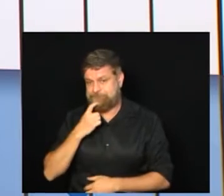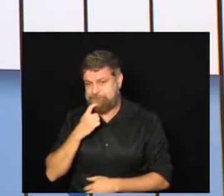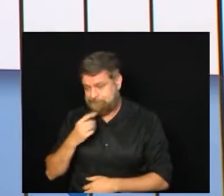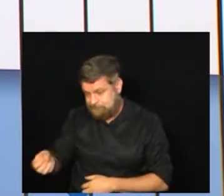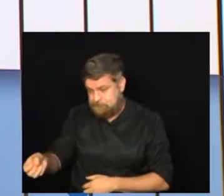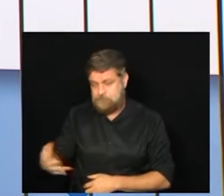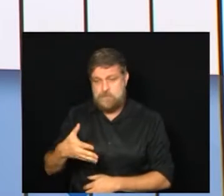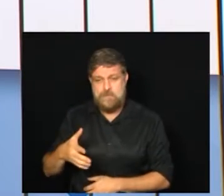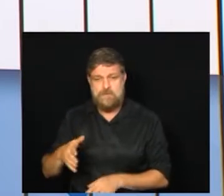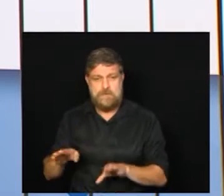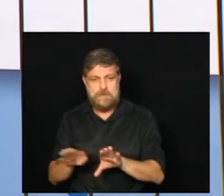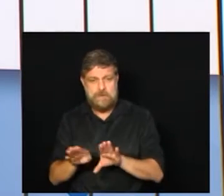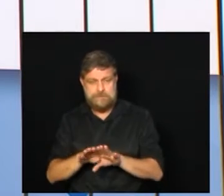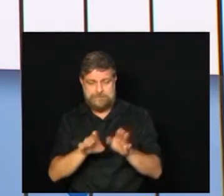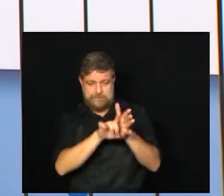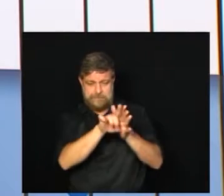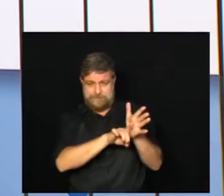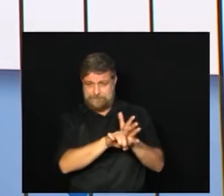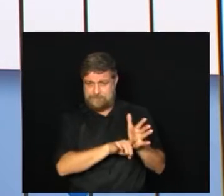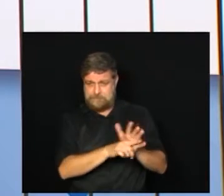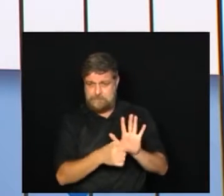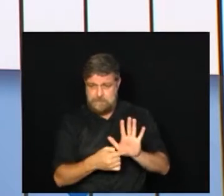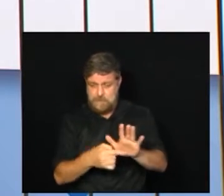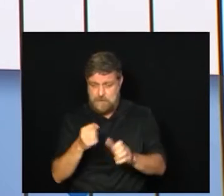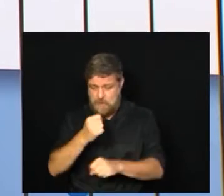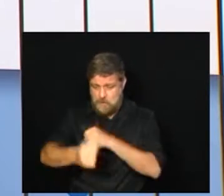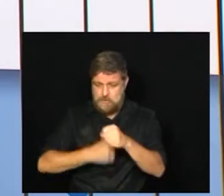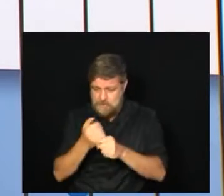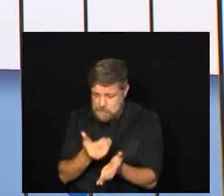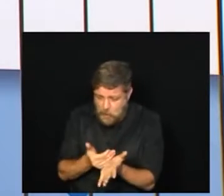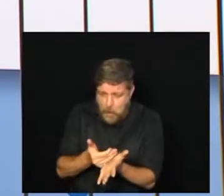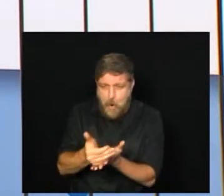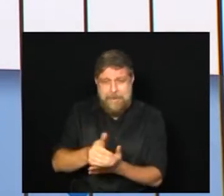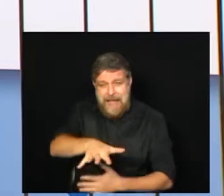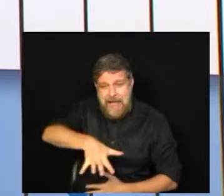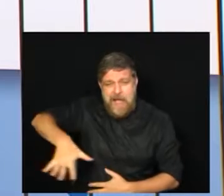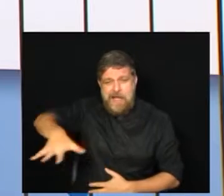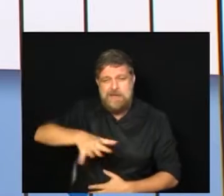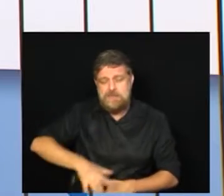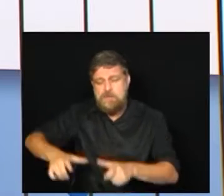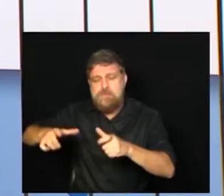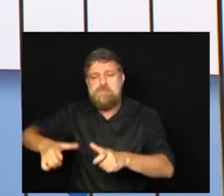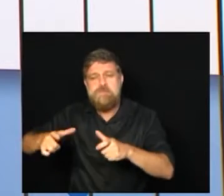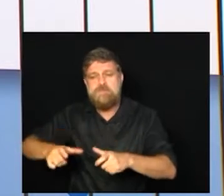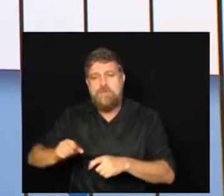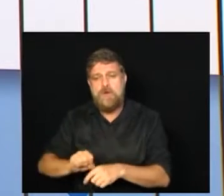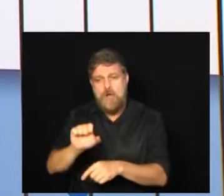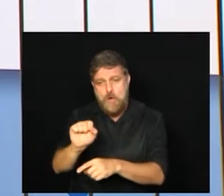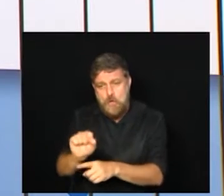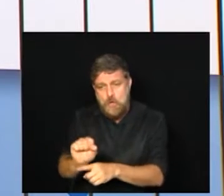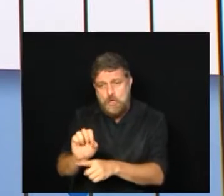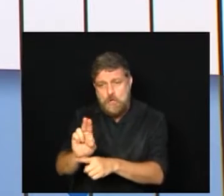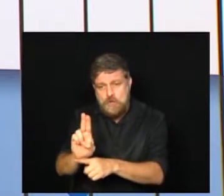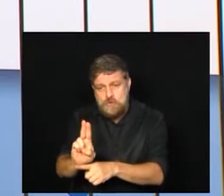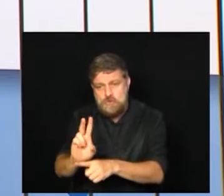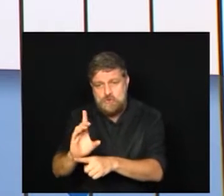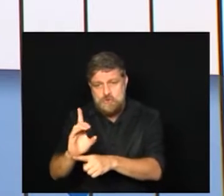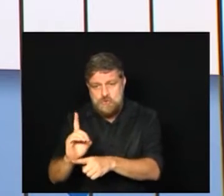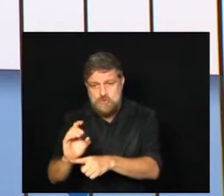acordo com o levantamento, desde o início do ano, a região com maior número de casos é a Sudoeste, que